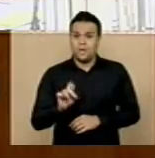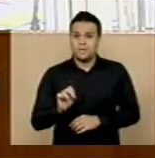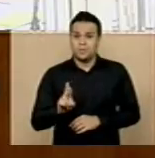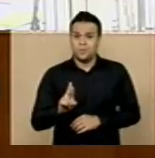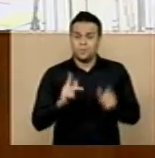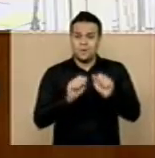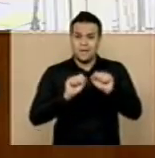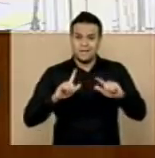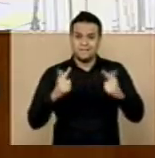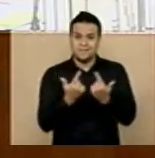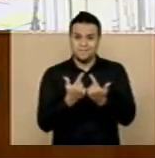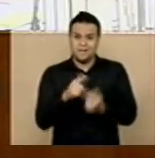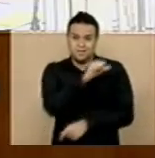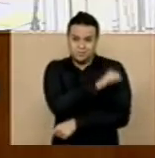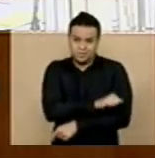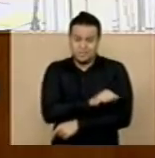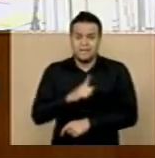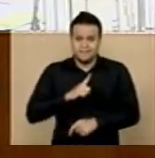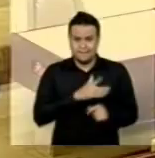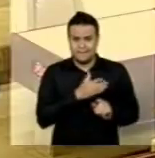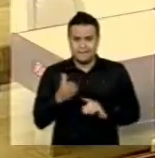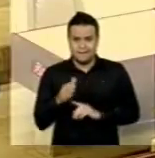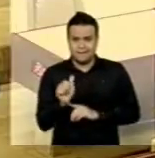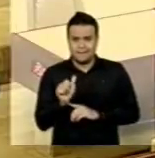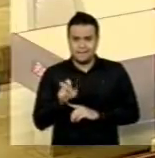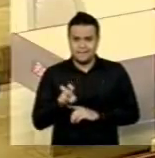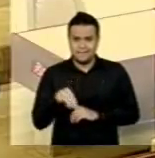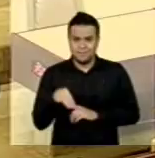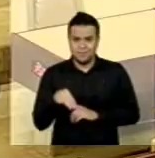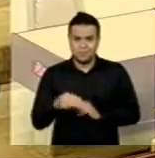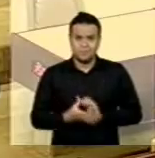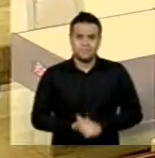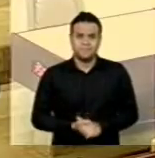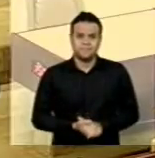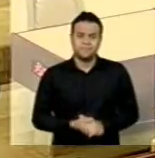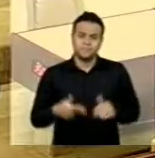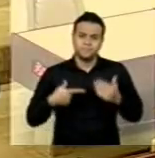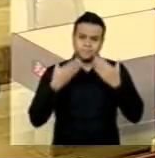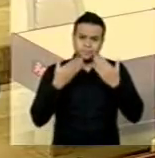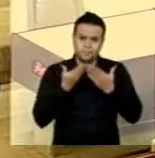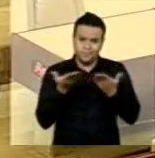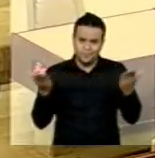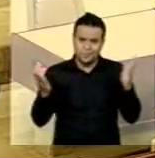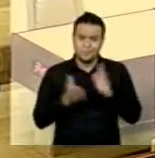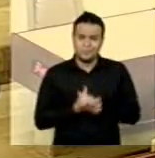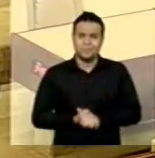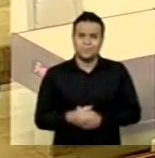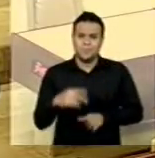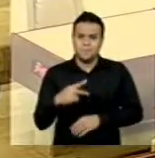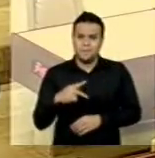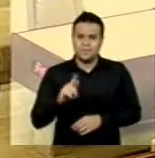Janeiro. Vossa Excelência tem até 15 minutos para se pronunciar e está com a palavra. Egrégio Tribunal, eminente Procuradora-Geral da